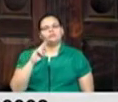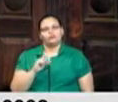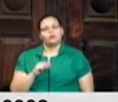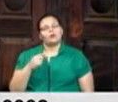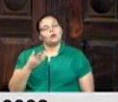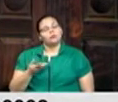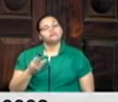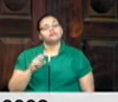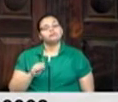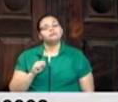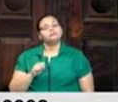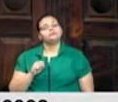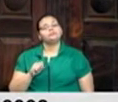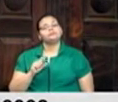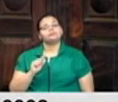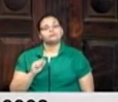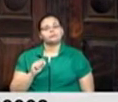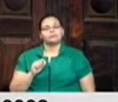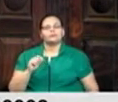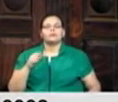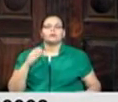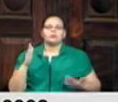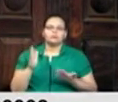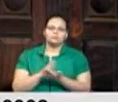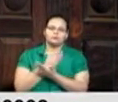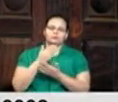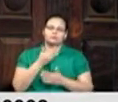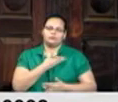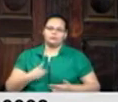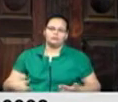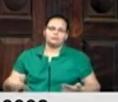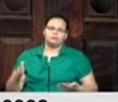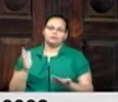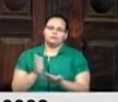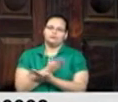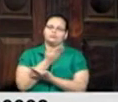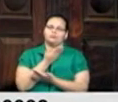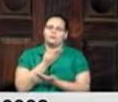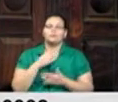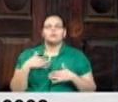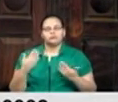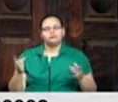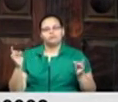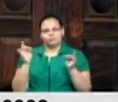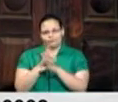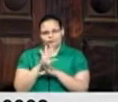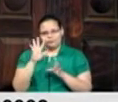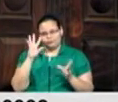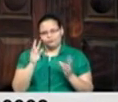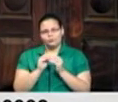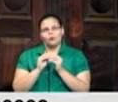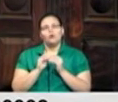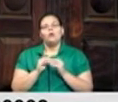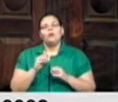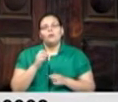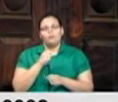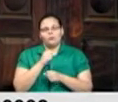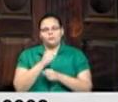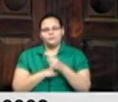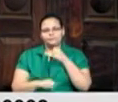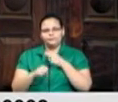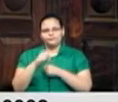está sujeito ao impedimento. Para concluir, senhor presidente, o ano